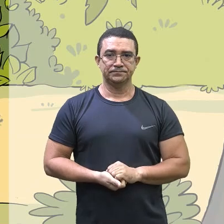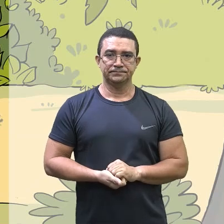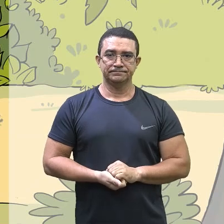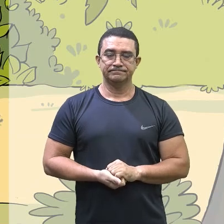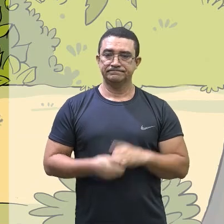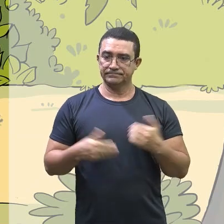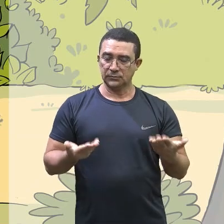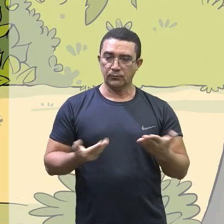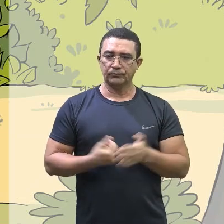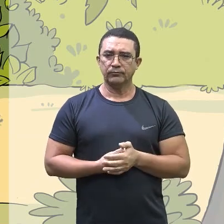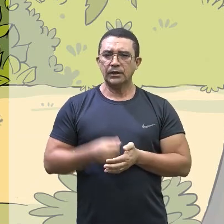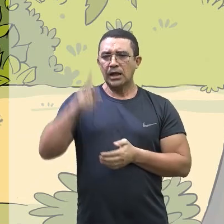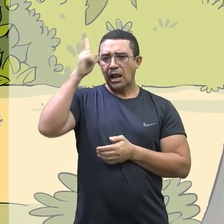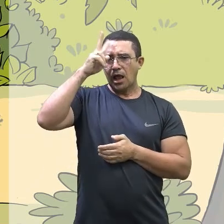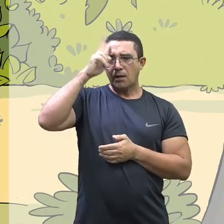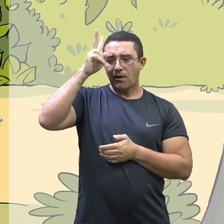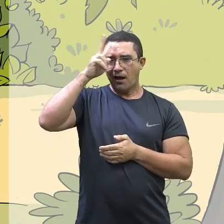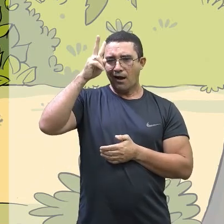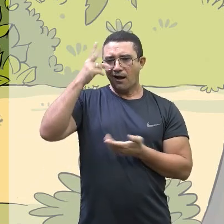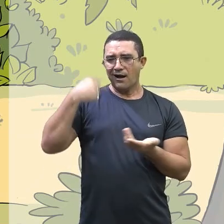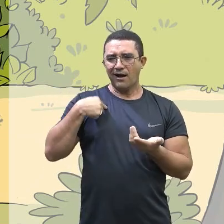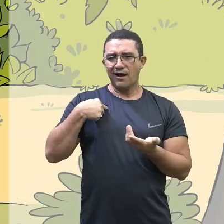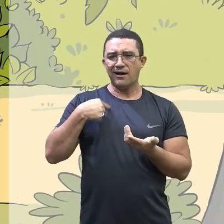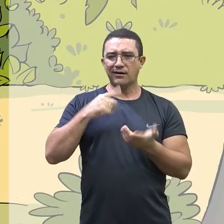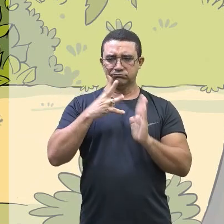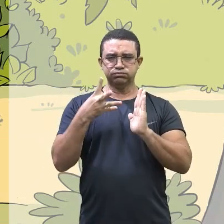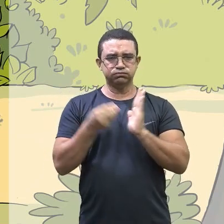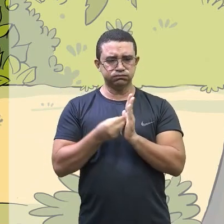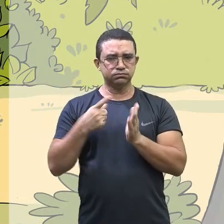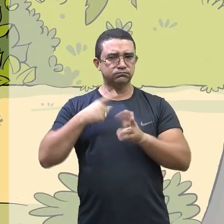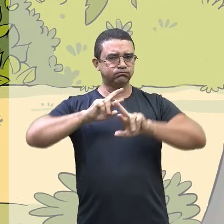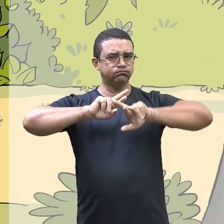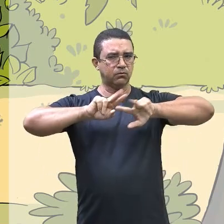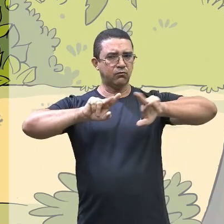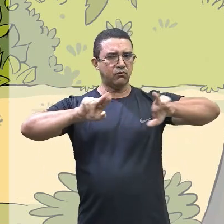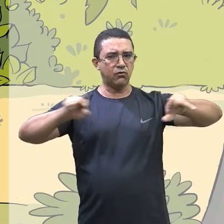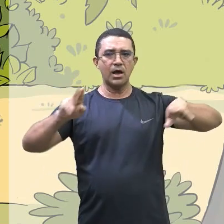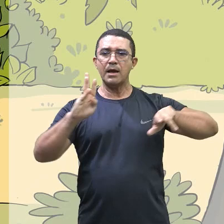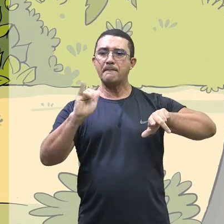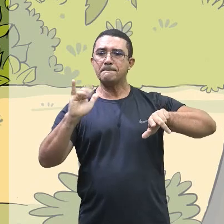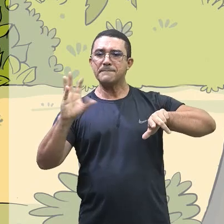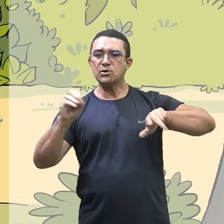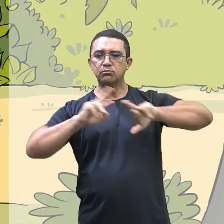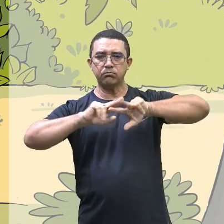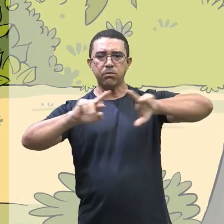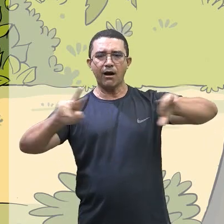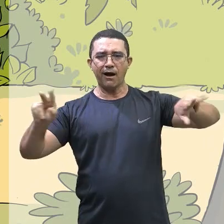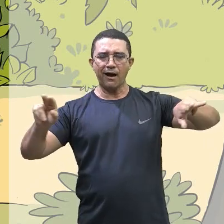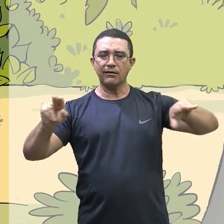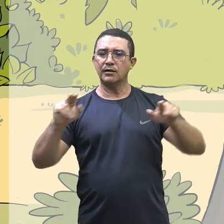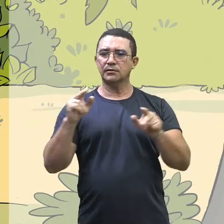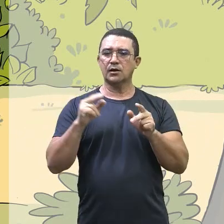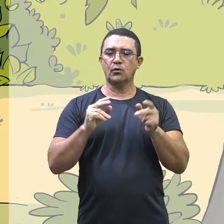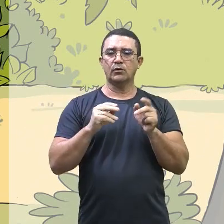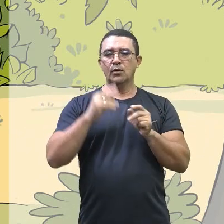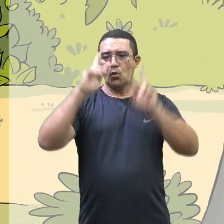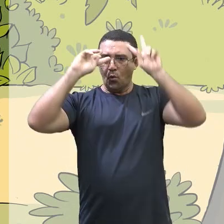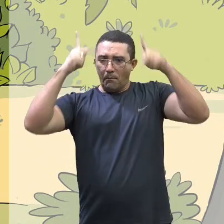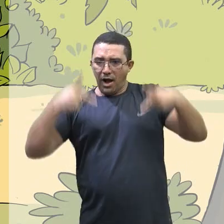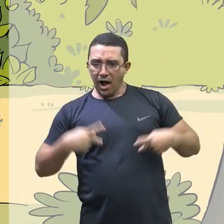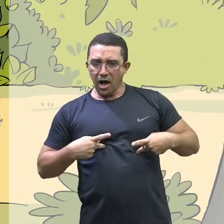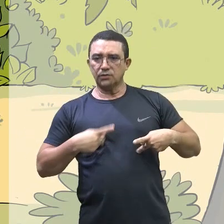vale lembrar que a Amazônia é uma região rica em biodiversidade, é um lugar onde os humanos e a natureza coexistem,